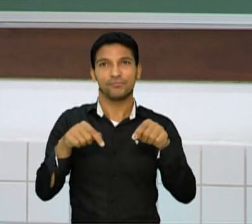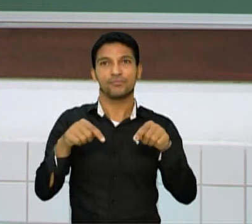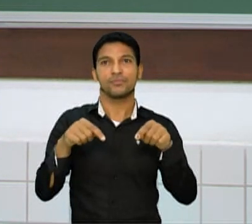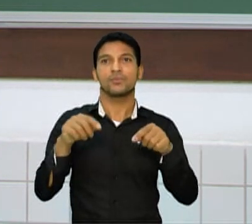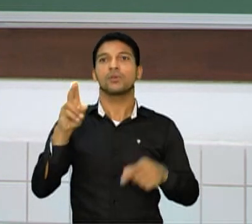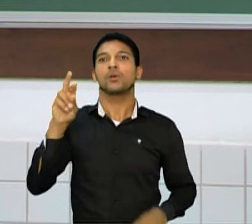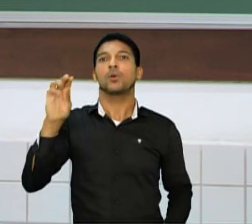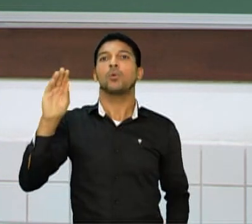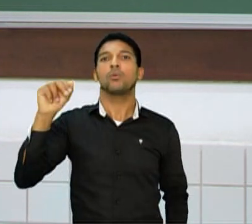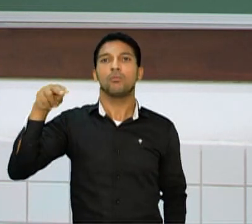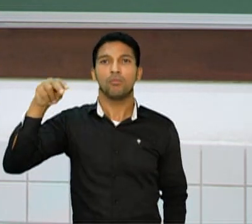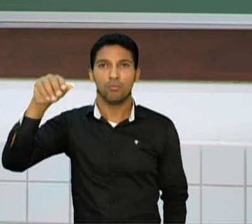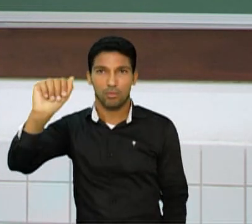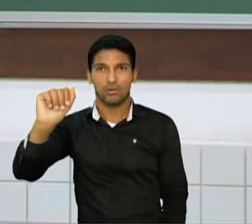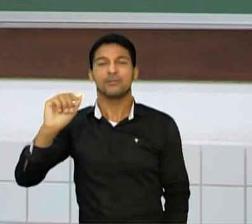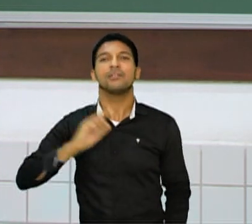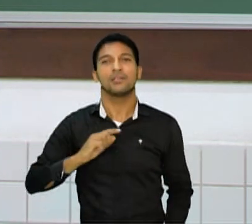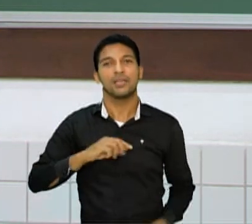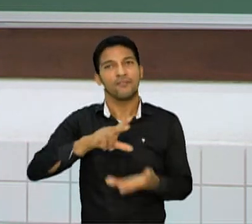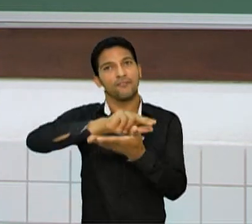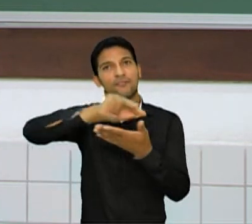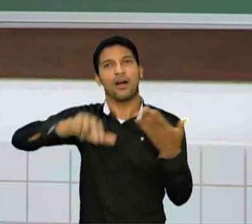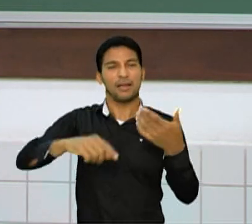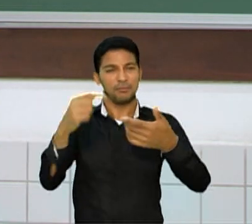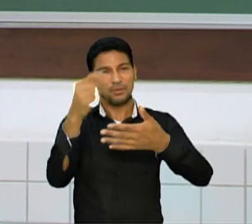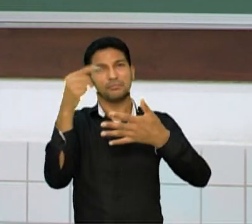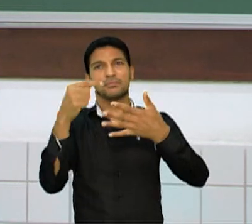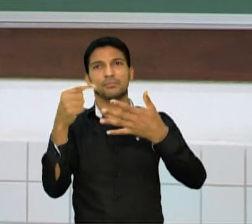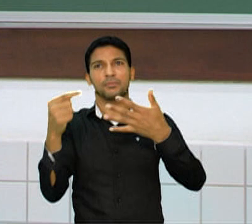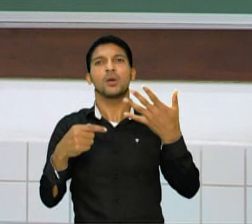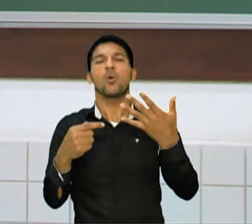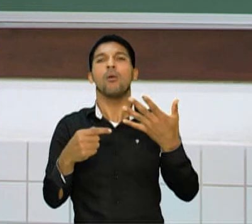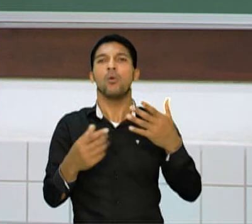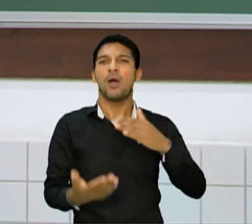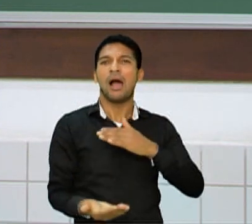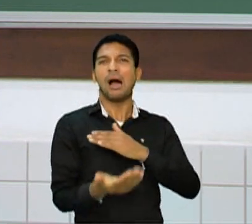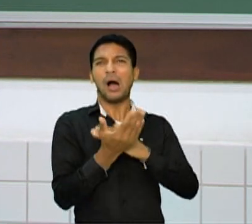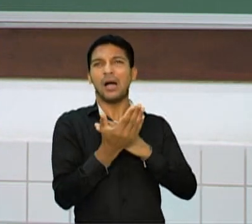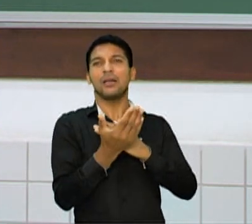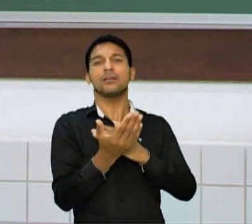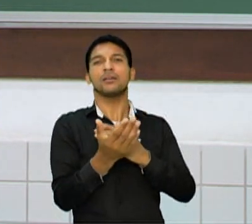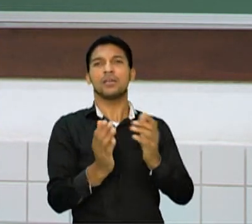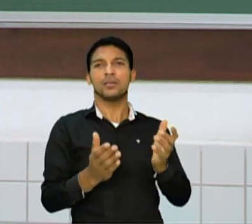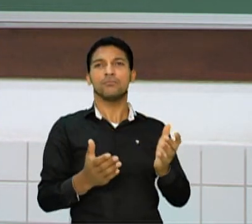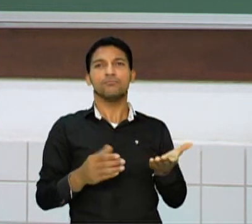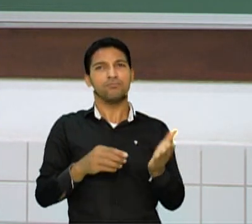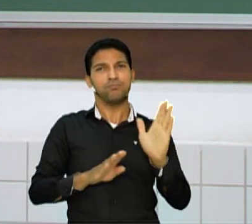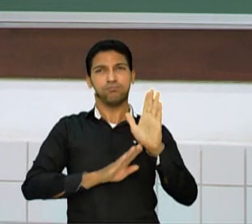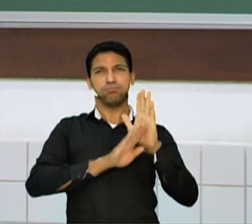várias possibilidades de ilhas de calor. São áreas que, por razões que estão